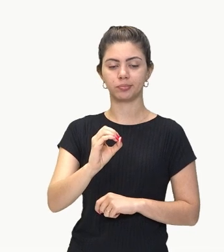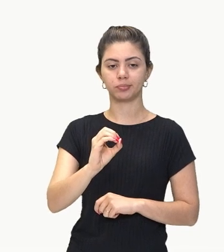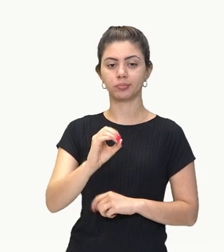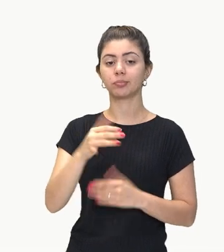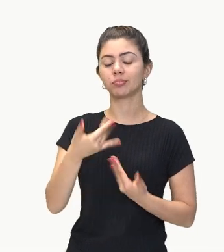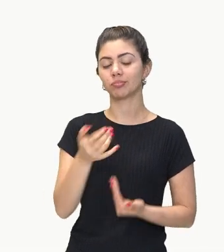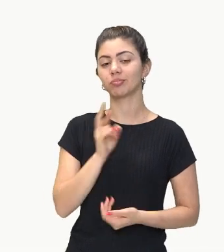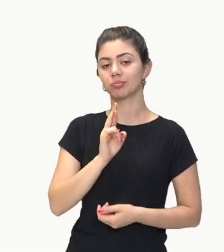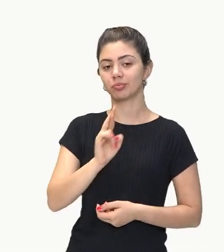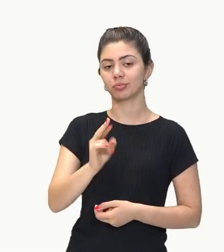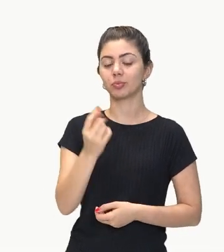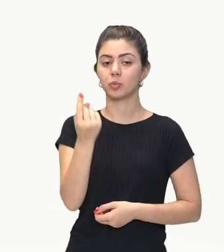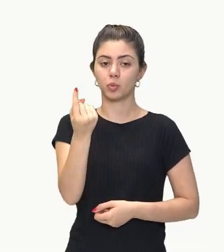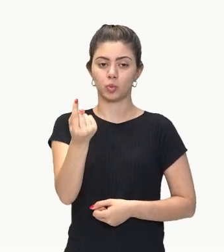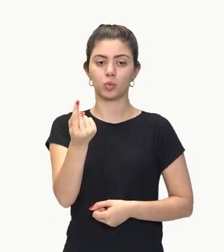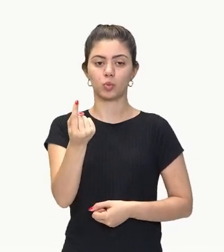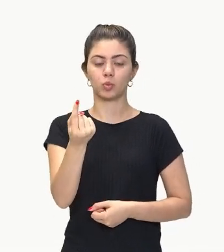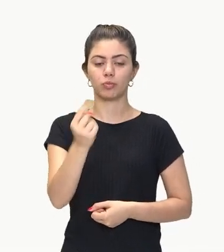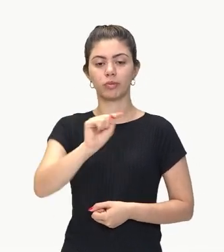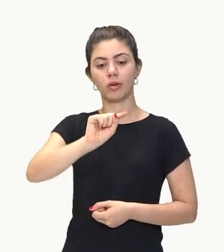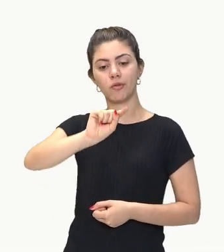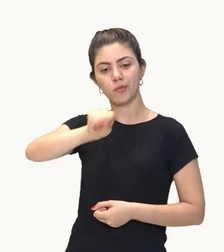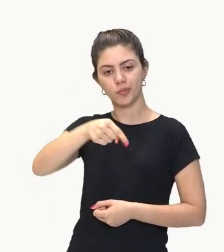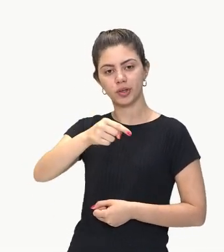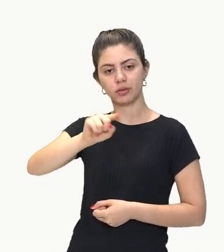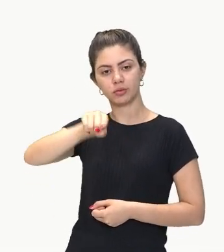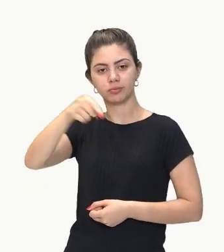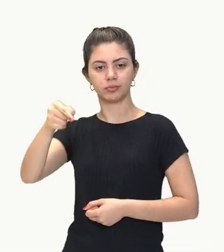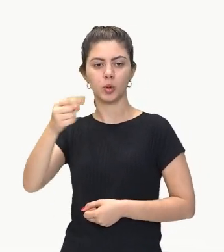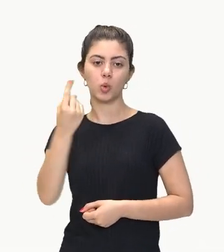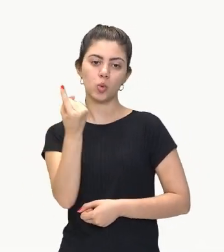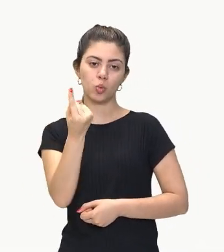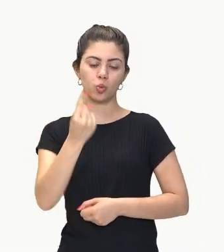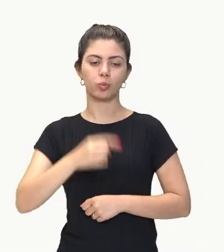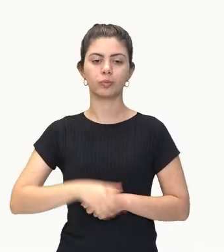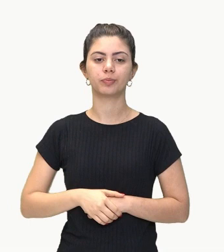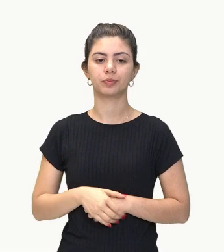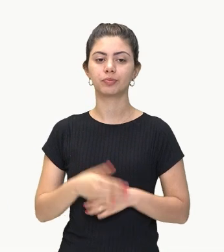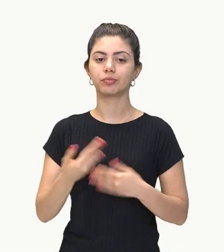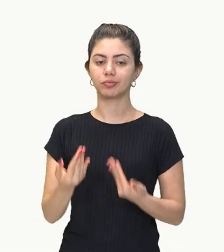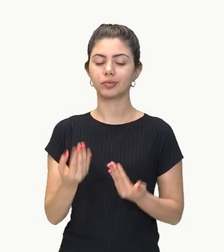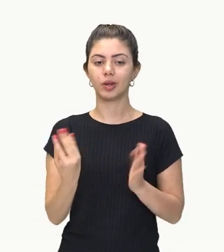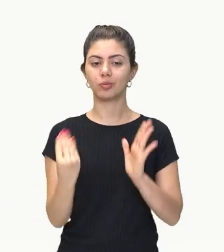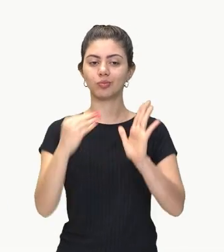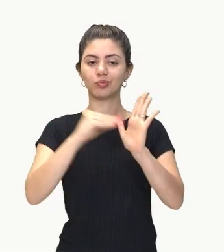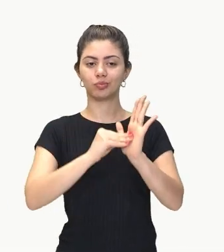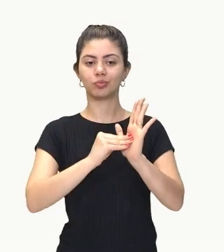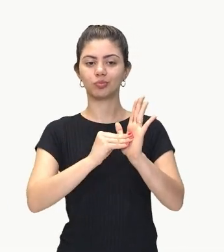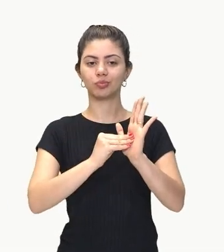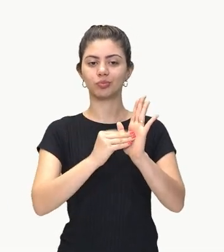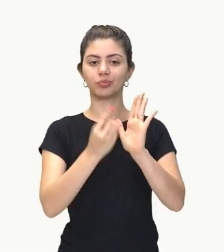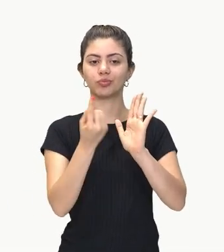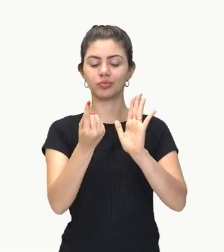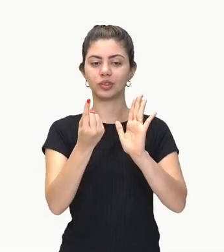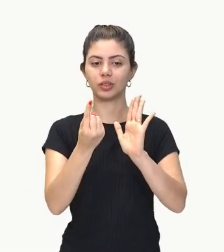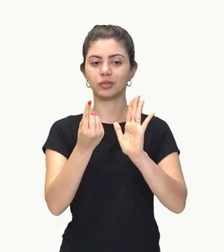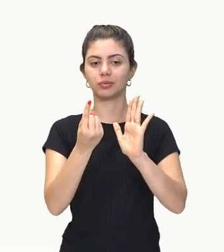meu resultado vai ter uma casa decimal. Então, eu vou conferir 1 e eu vou dar